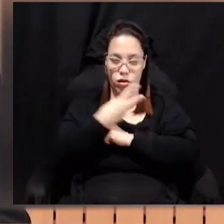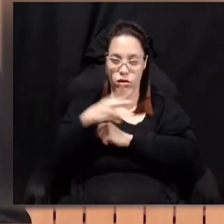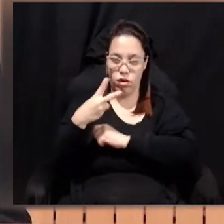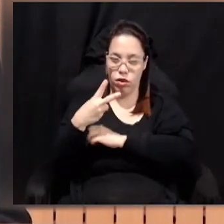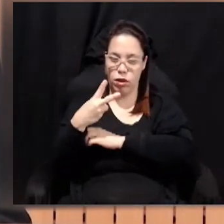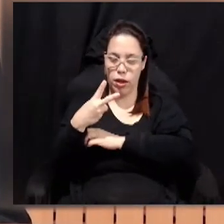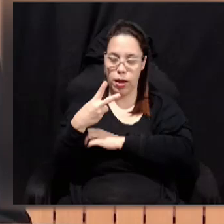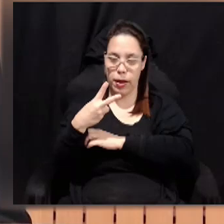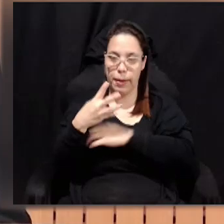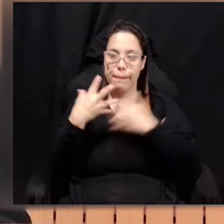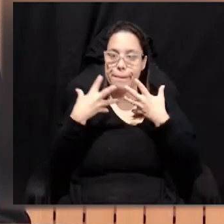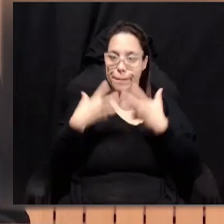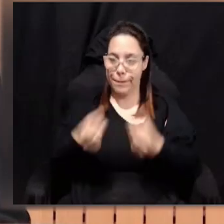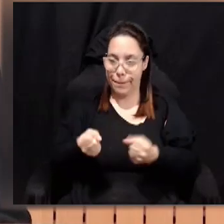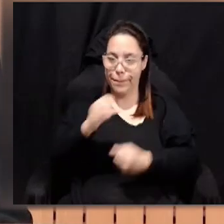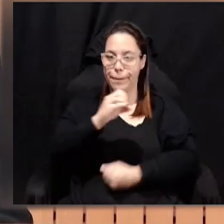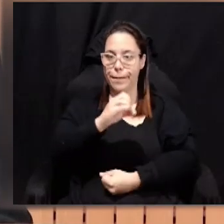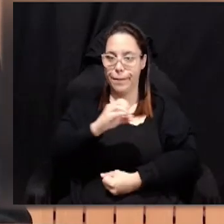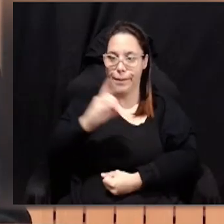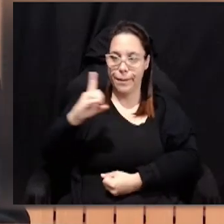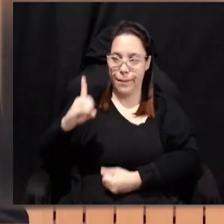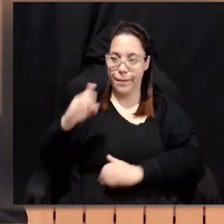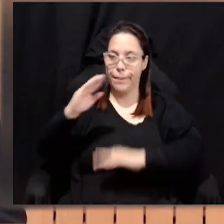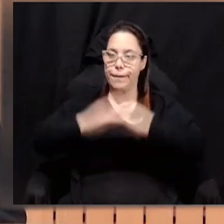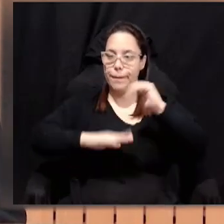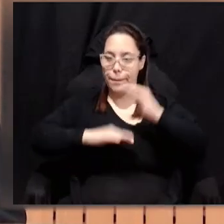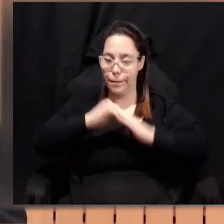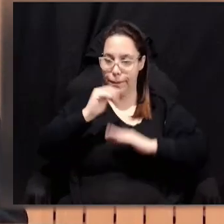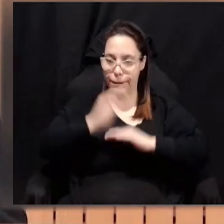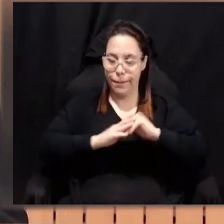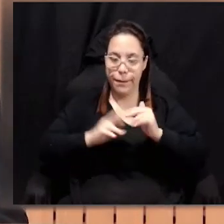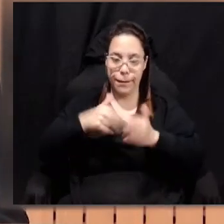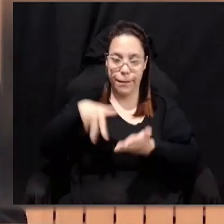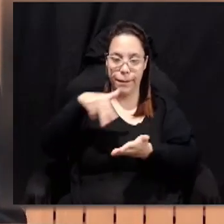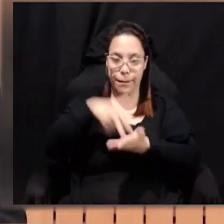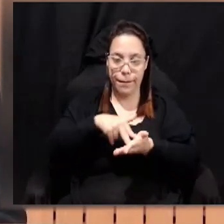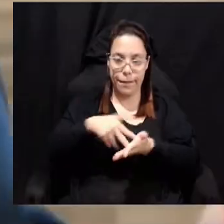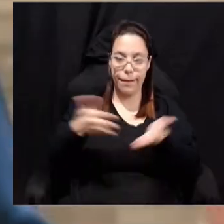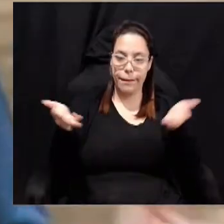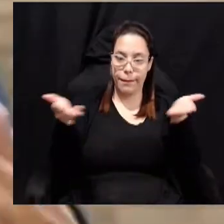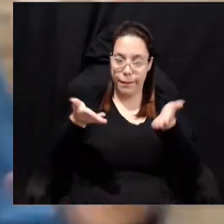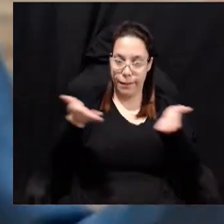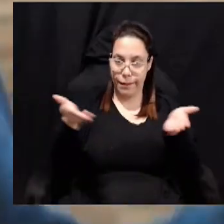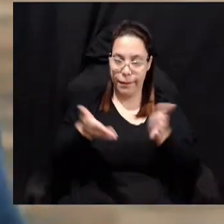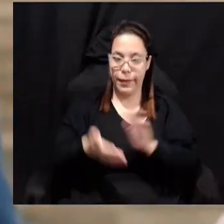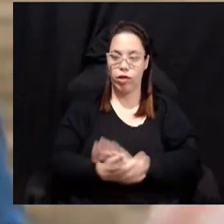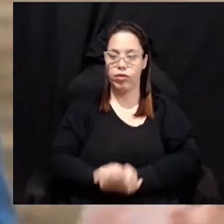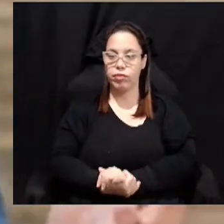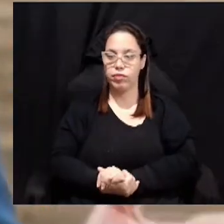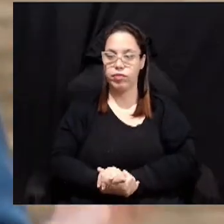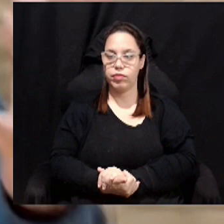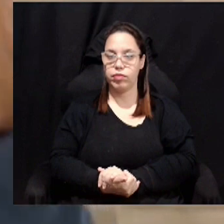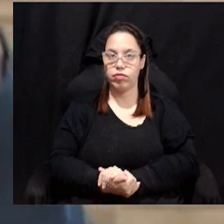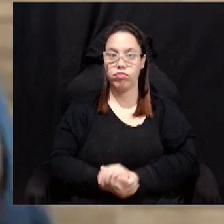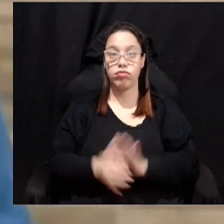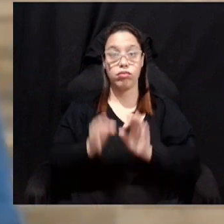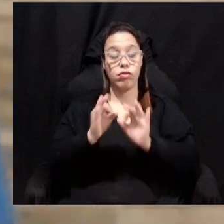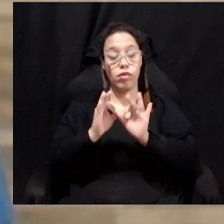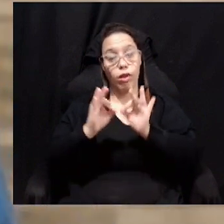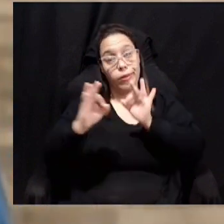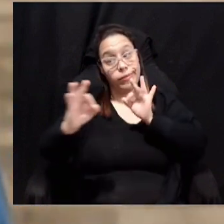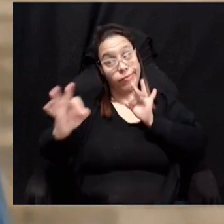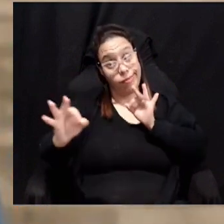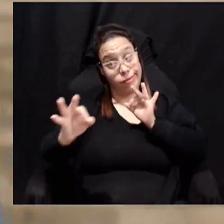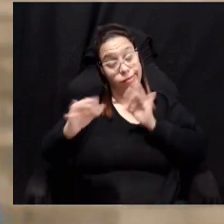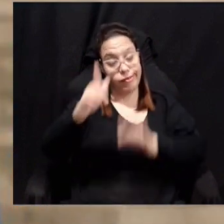a coordenação desse serviço, posição que ocupa até hoje. Mesmo à distância, o vereador Gustavo